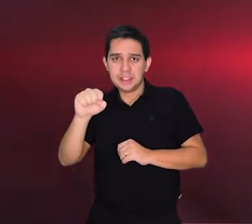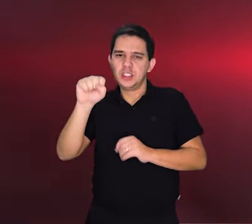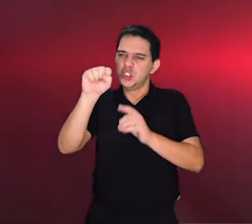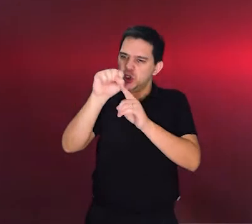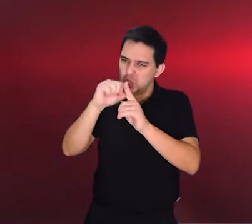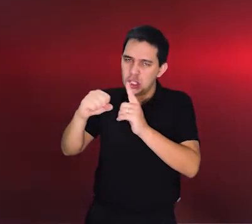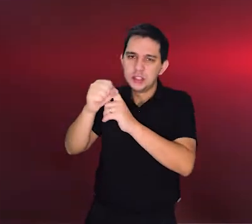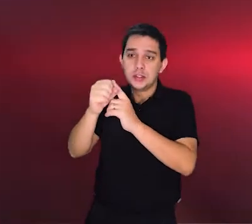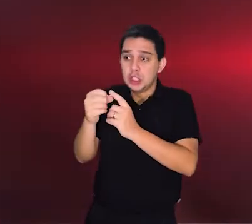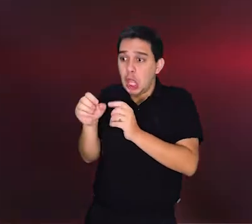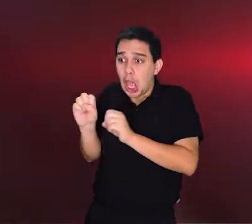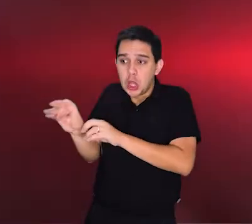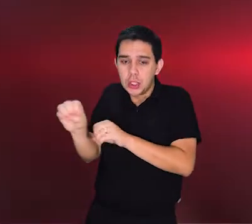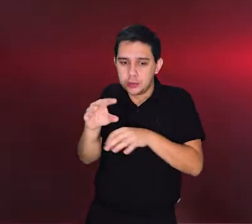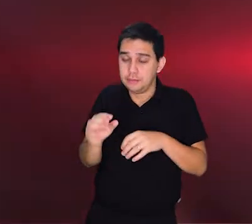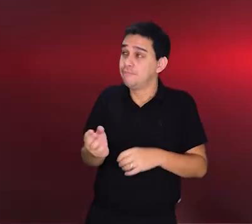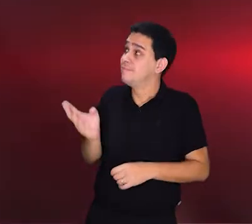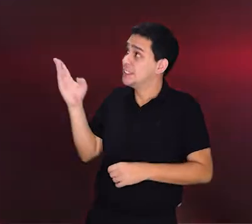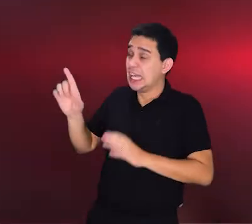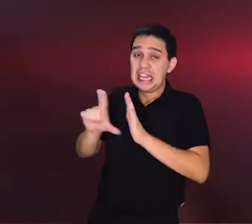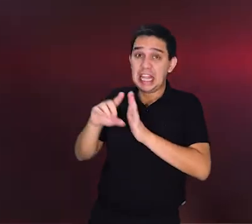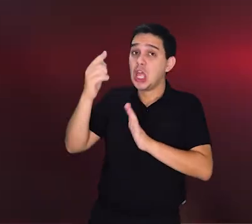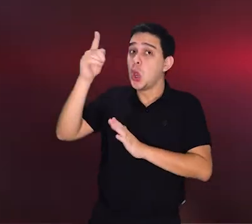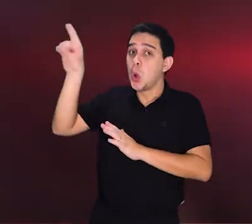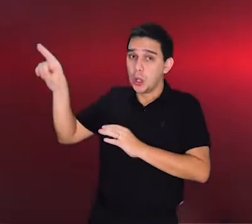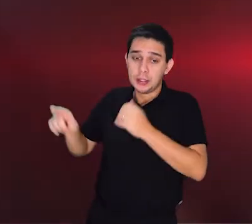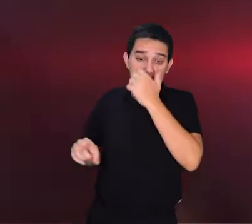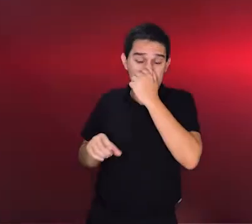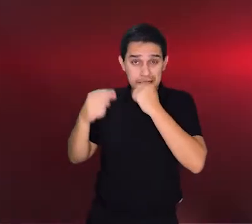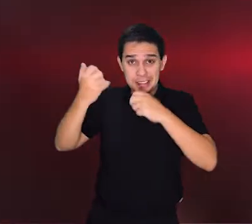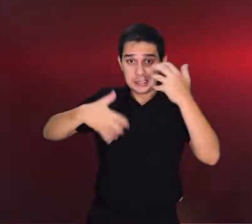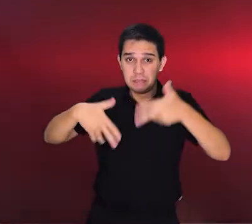das Medidas Socioeducativas, e essa lei também